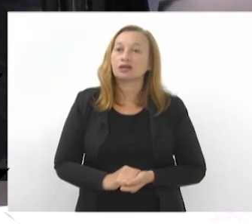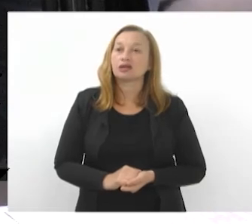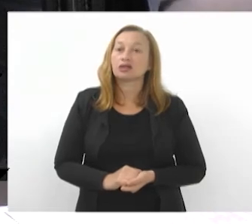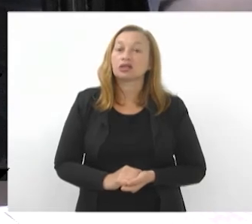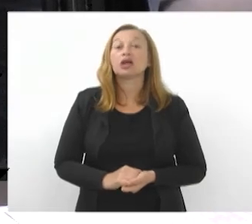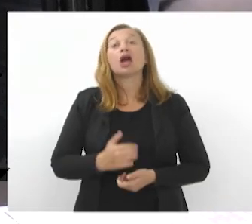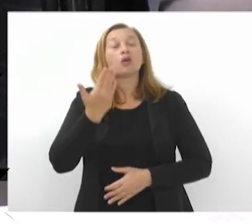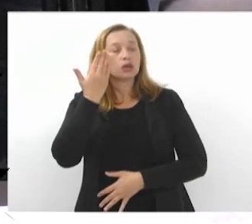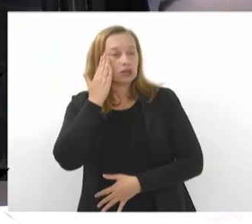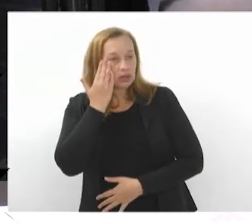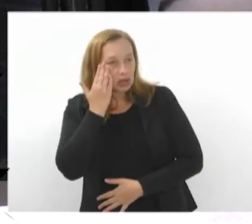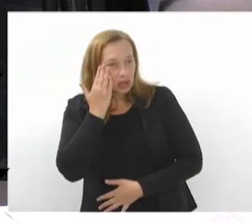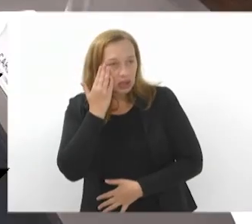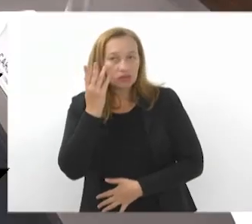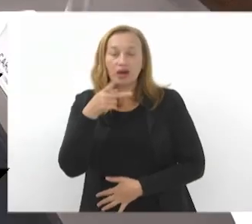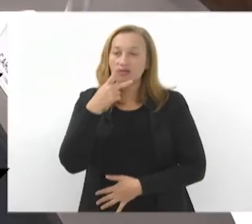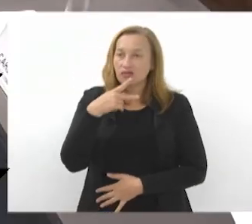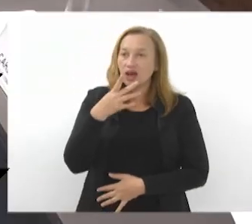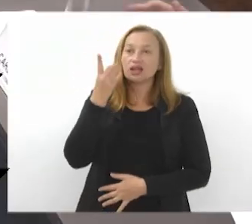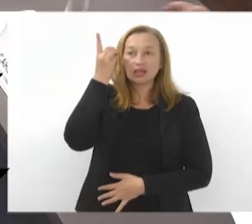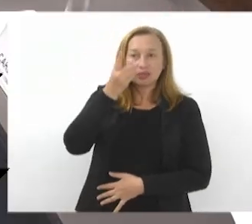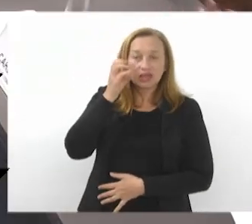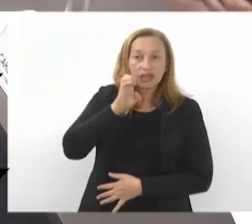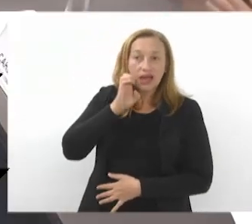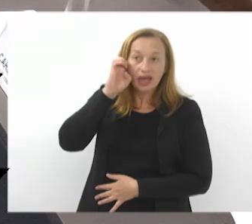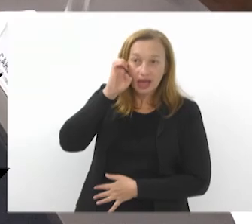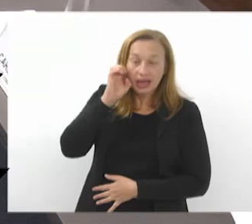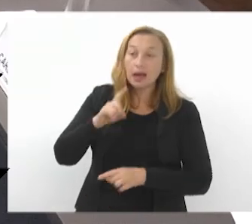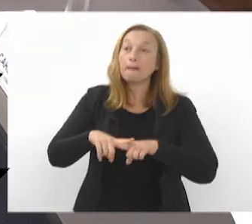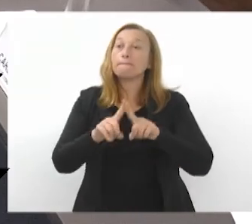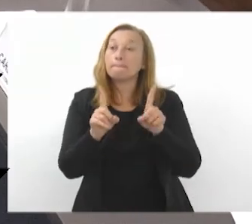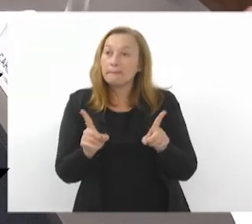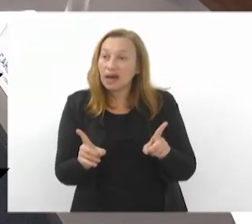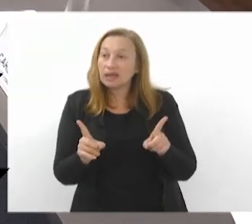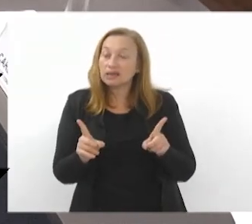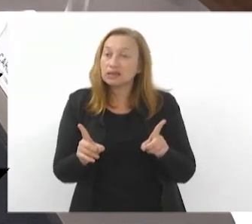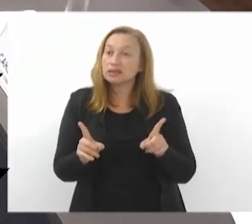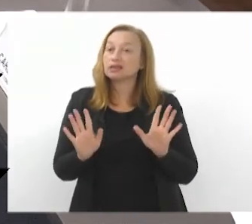Eu compreendo as justificativas da deputada Élica, mas